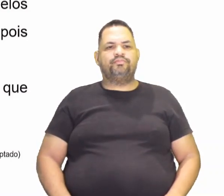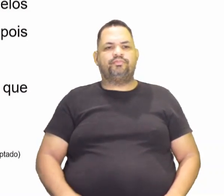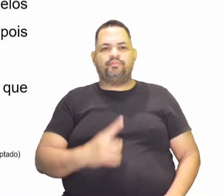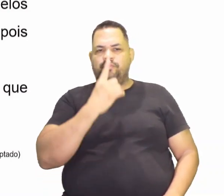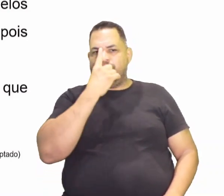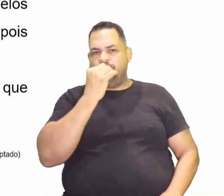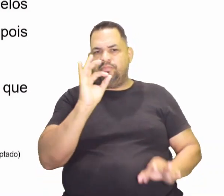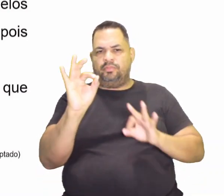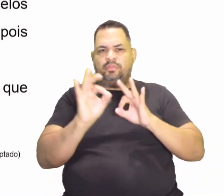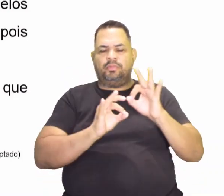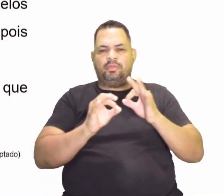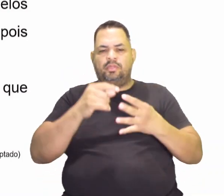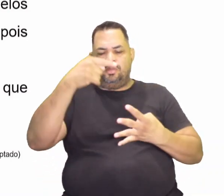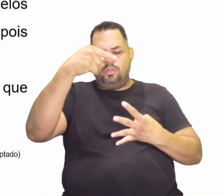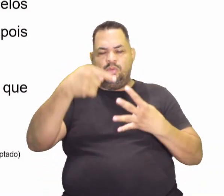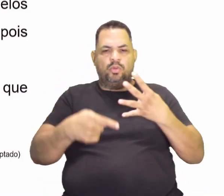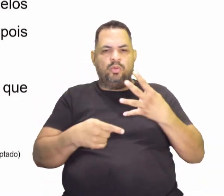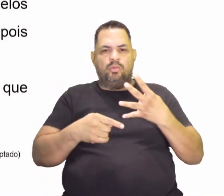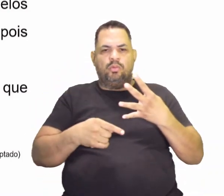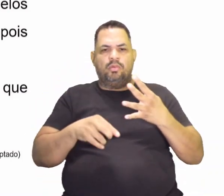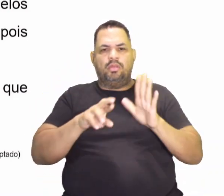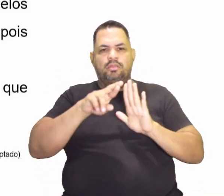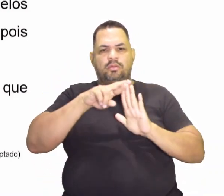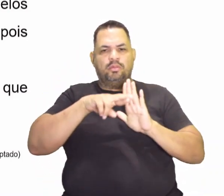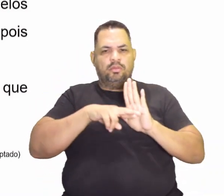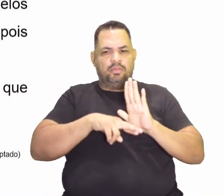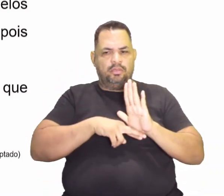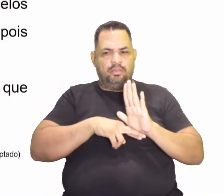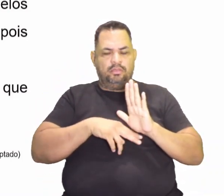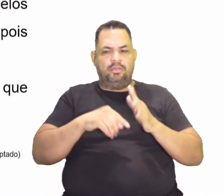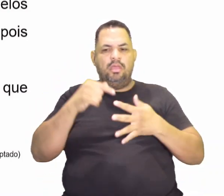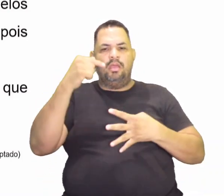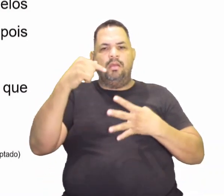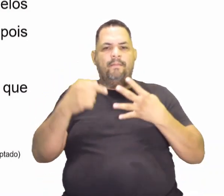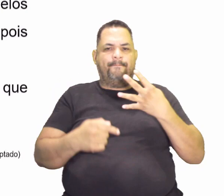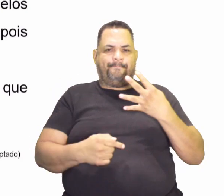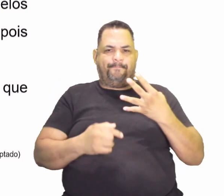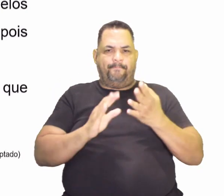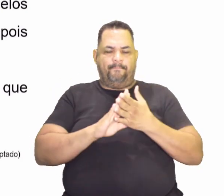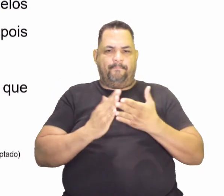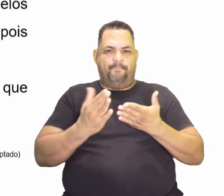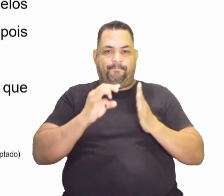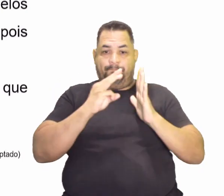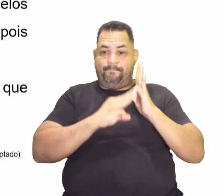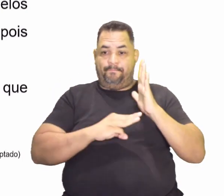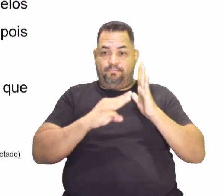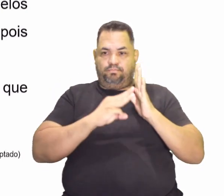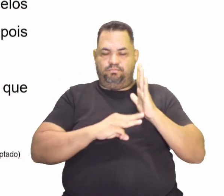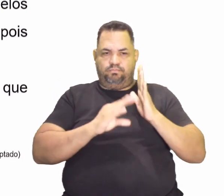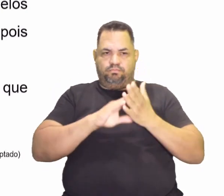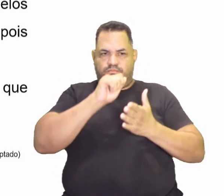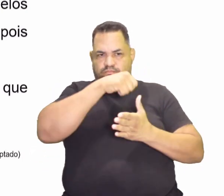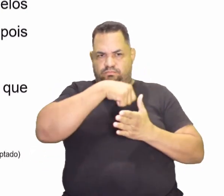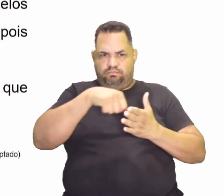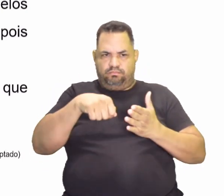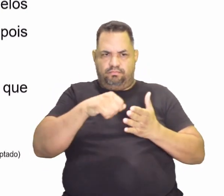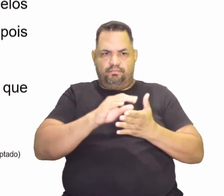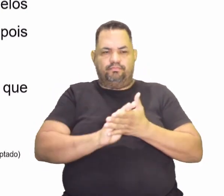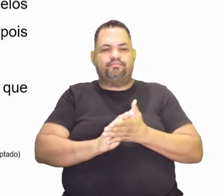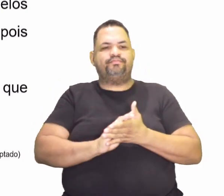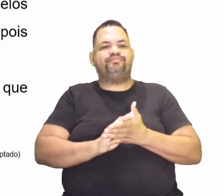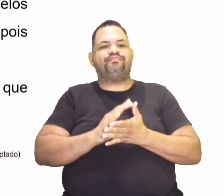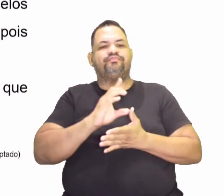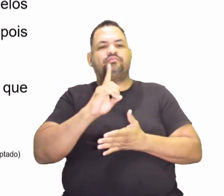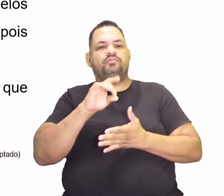Descartes estabeleceu 4 regras para esse método. 4, vocês têm que seguir, isso é importante. Anota aí no seu diário.